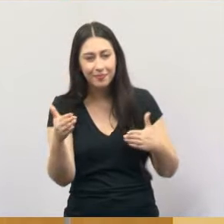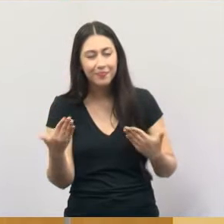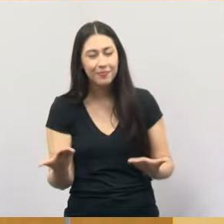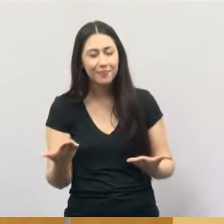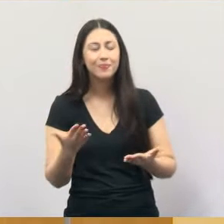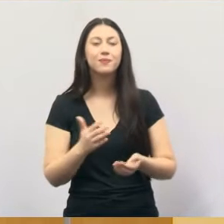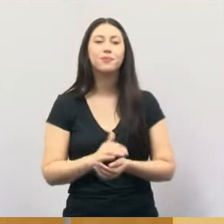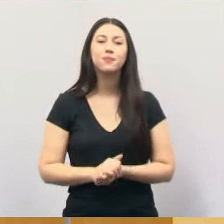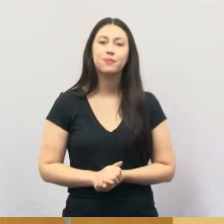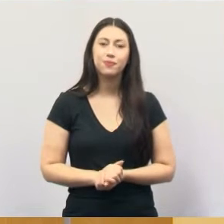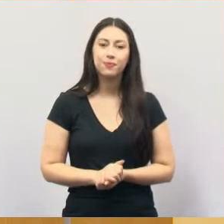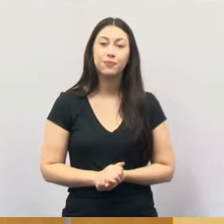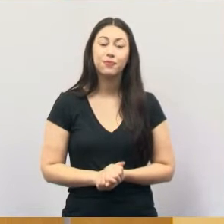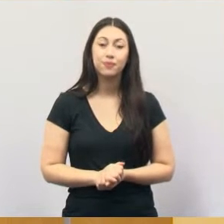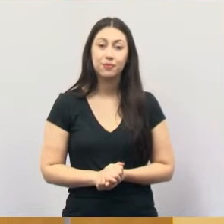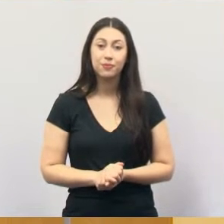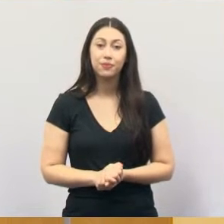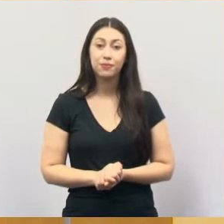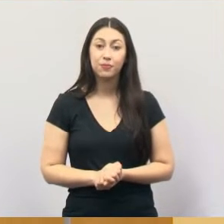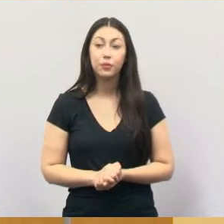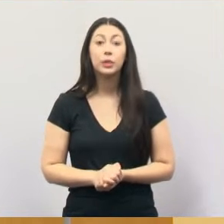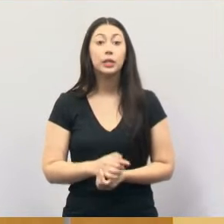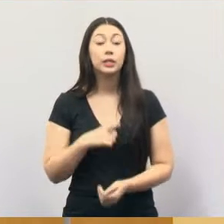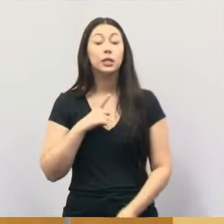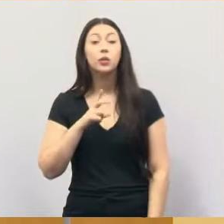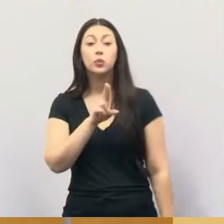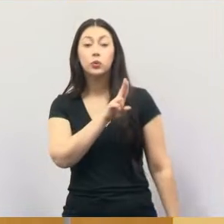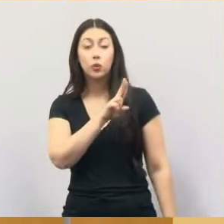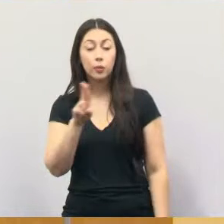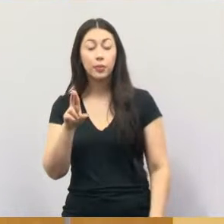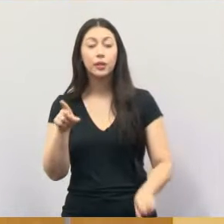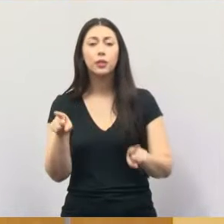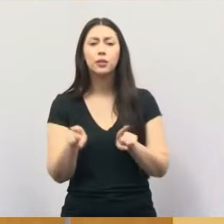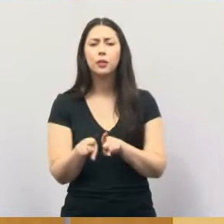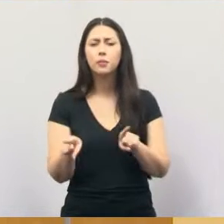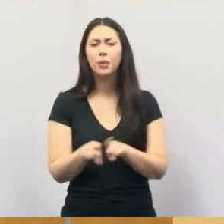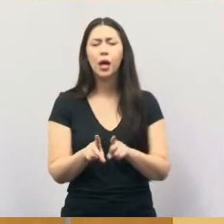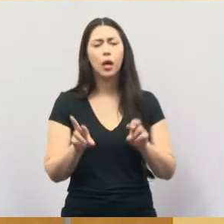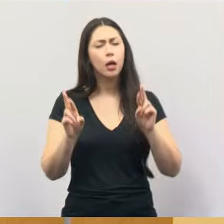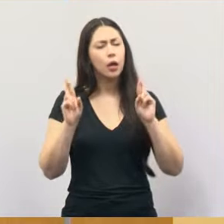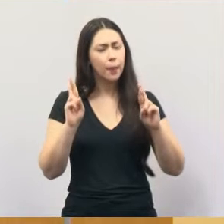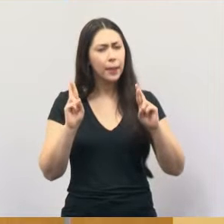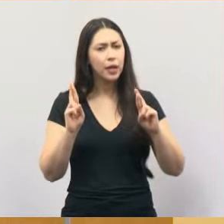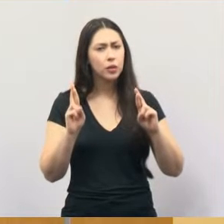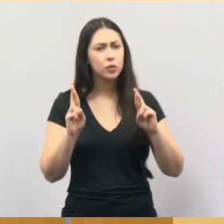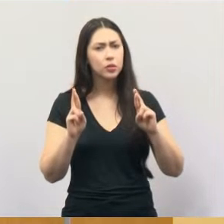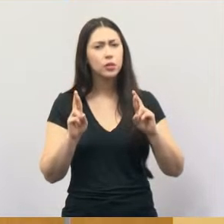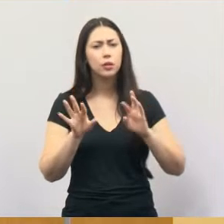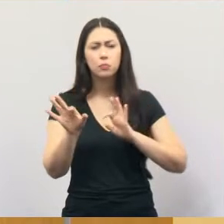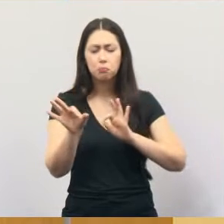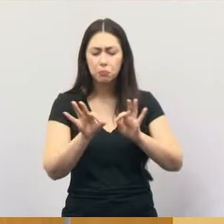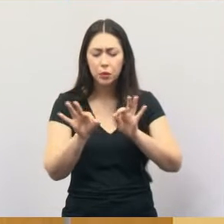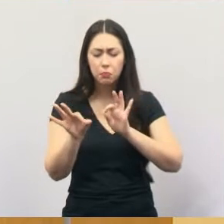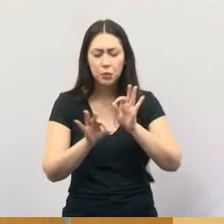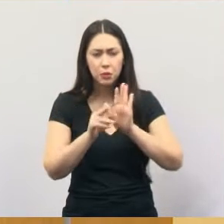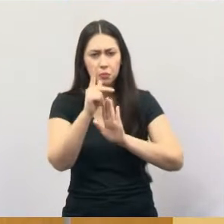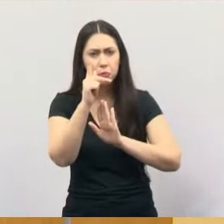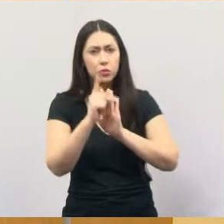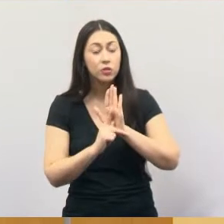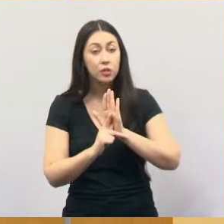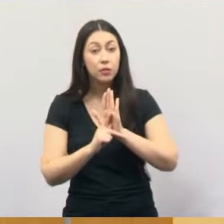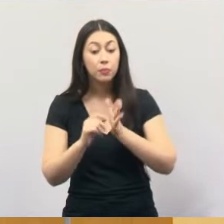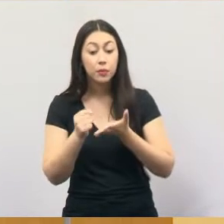desse projeto, que tem o nome, e que seja implantado nessa cidade, esse projeto também,